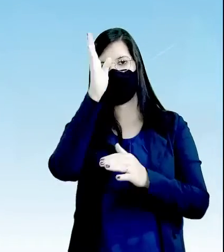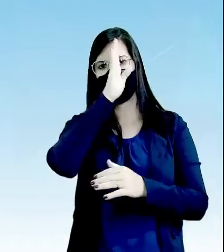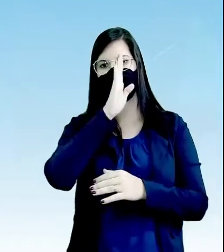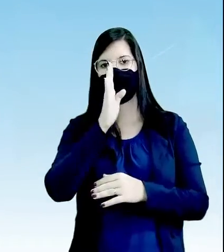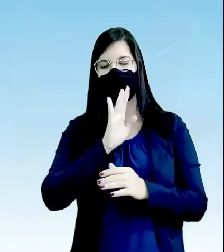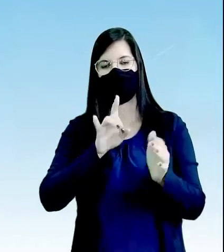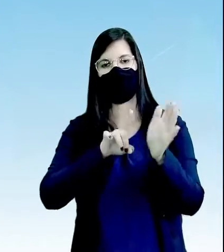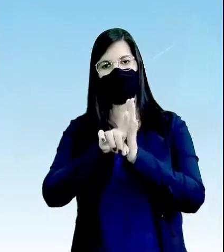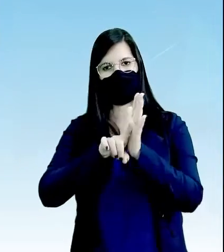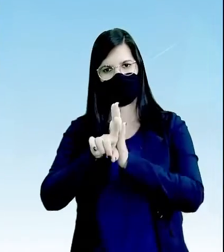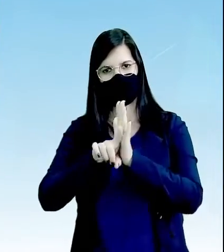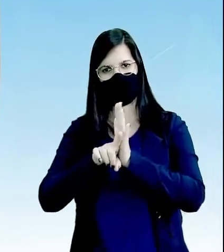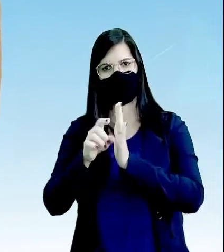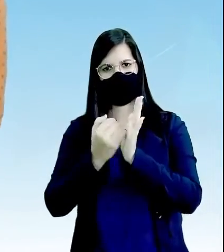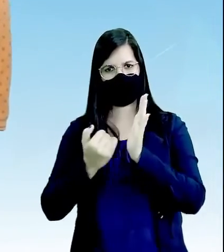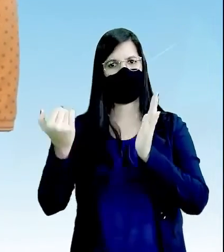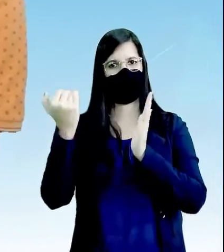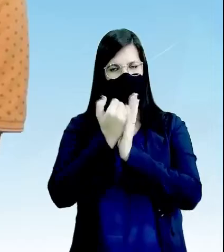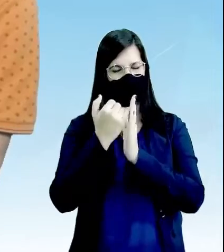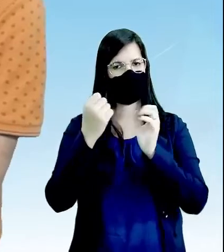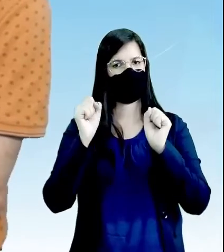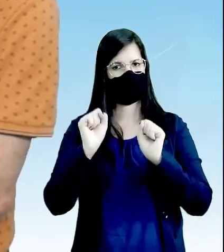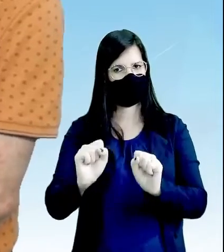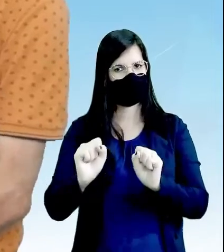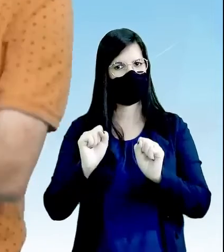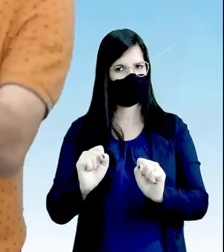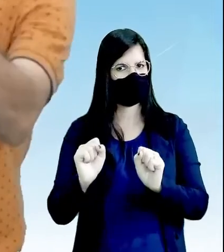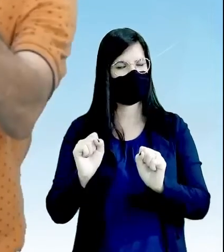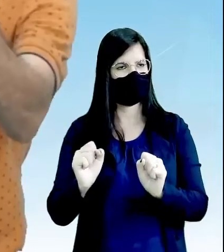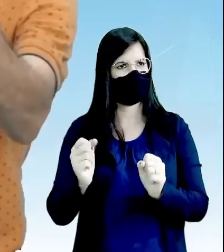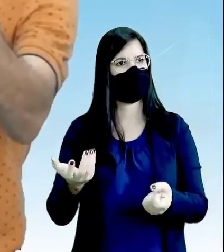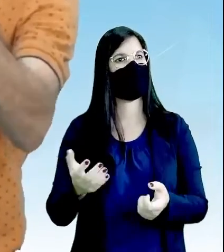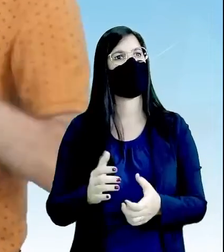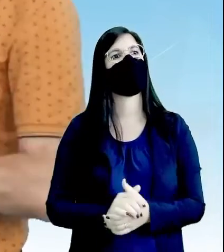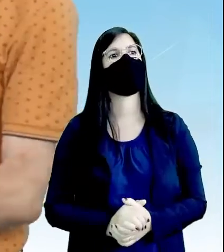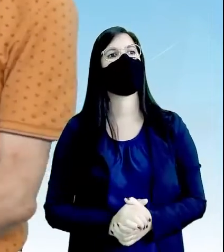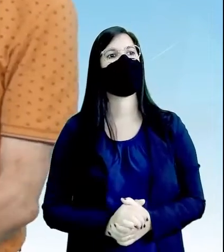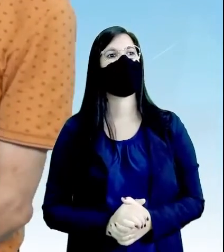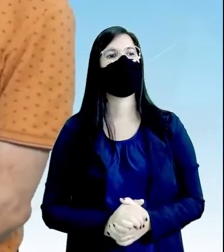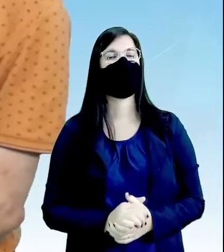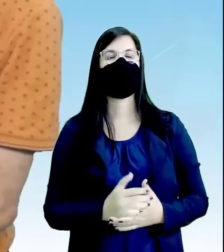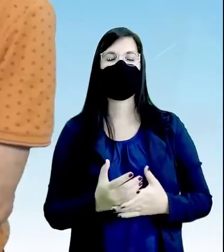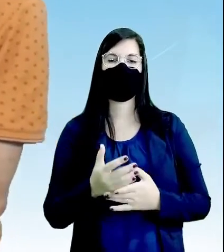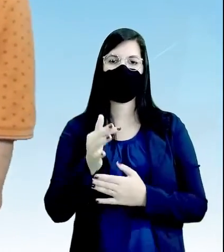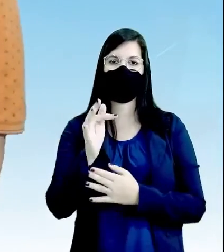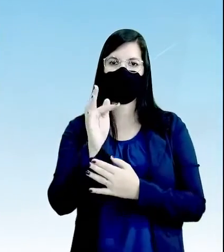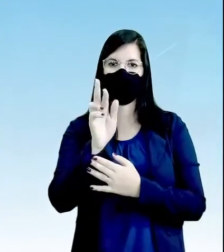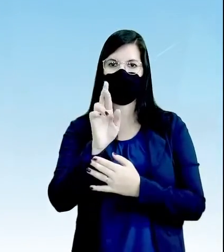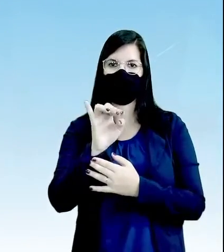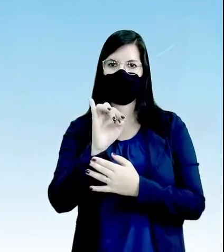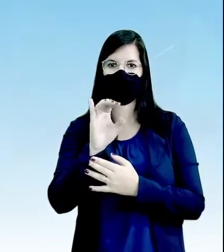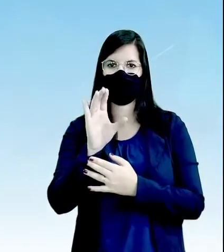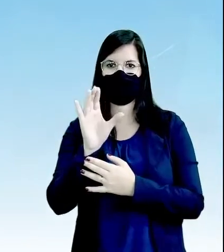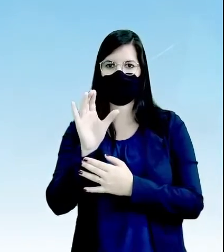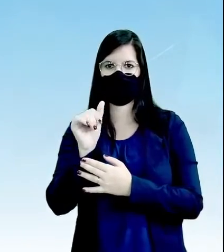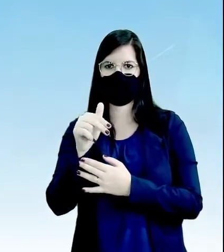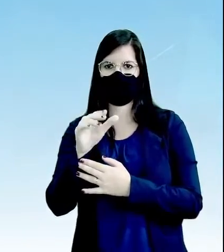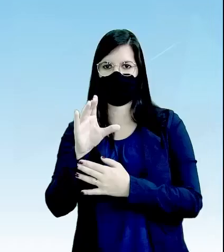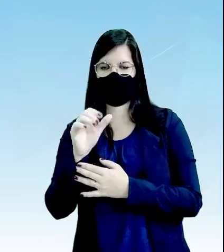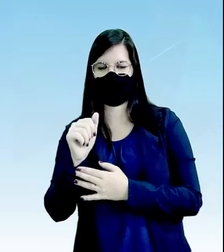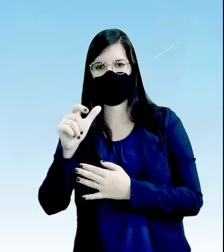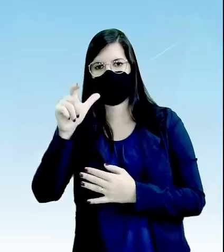pesquisar cada vez mais. Não é isso? É verdade. E o Frei Caneca ele foi o líder dessa confederação do